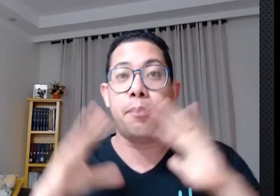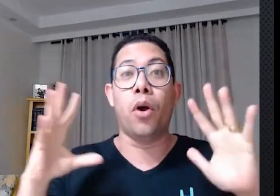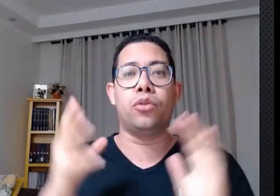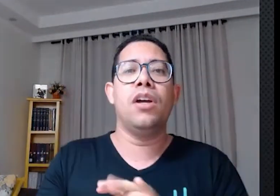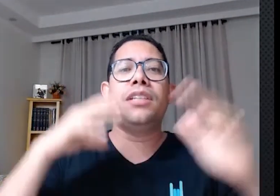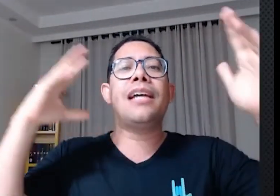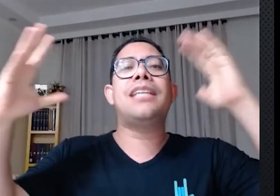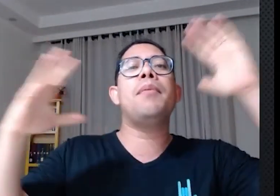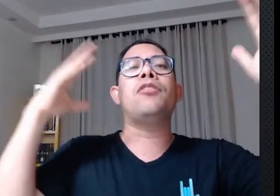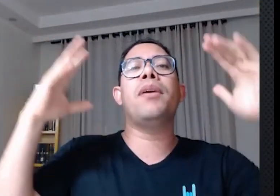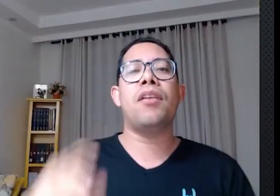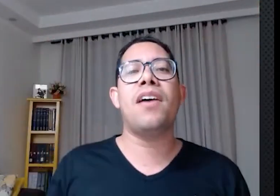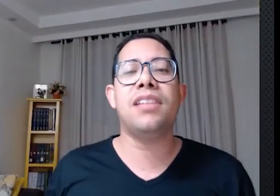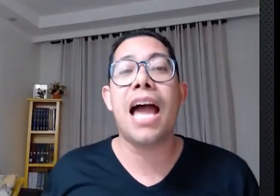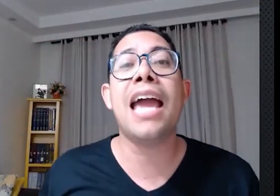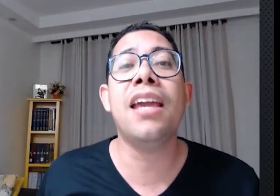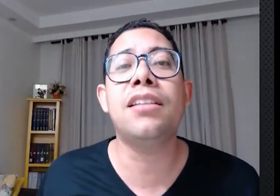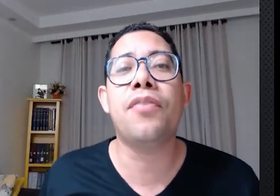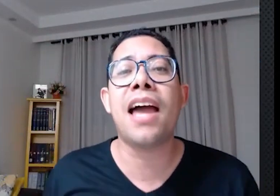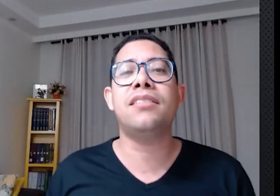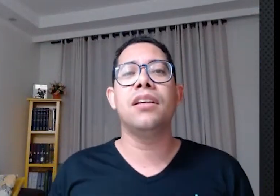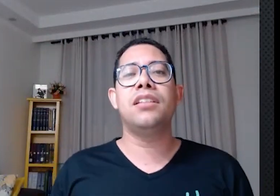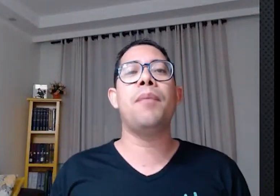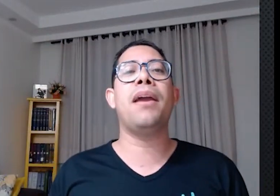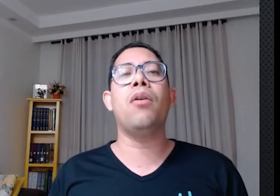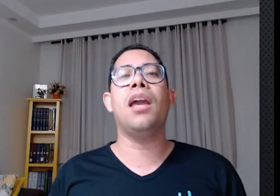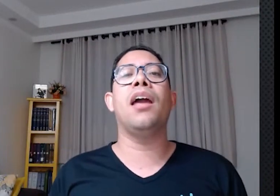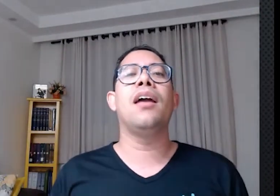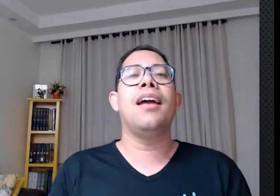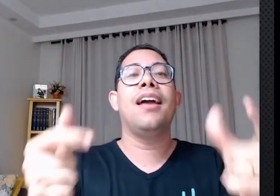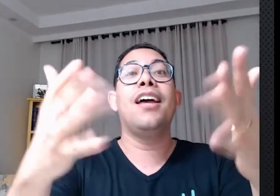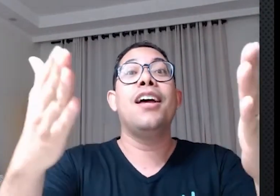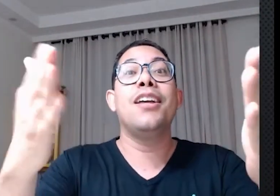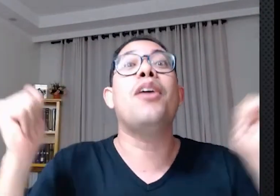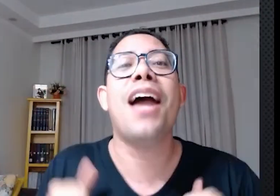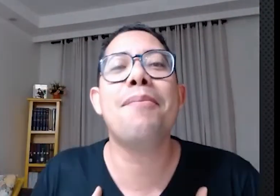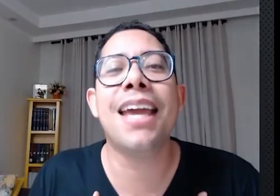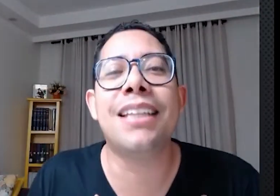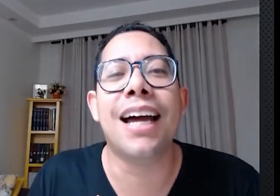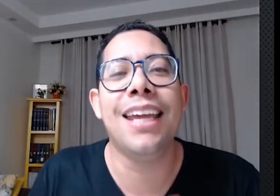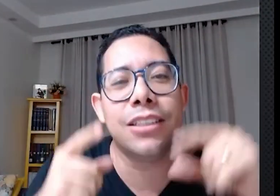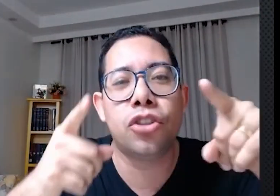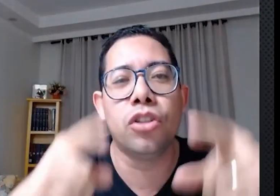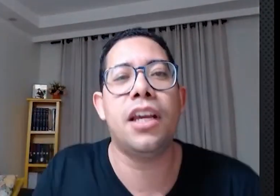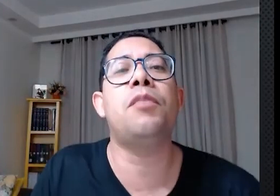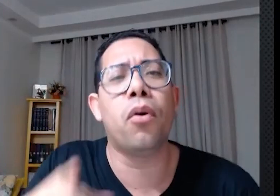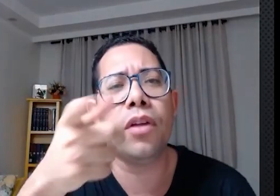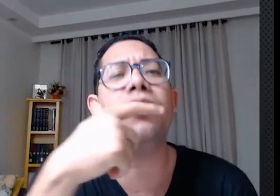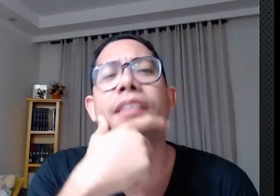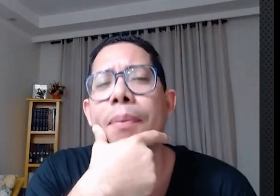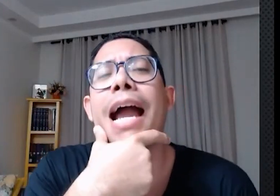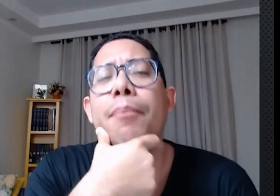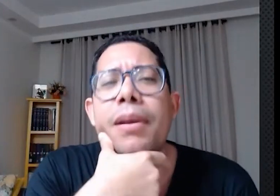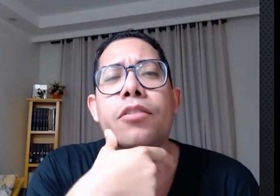beleza, pronto, você já sabe mais ou menos o que vai fazer. Aí o que você faz? Você vai pegar o quê? Sua ferramenta, isso, se